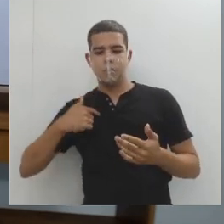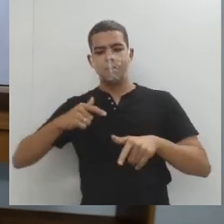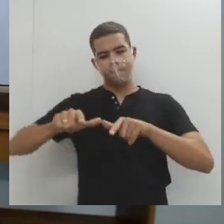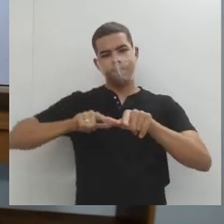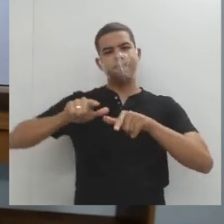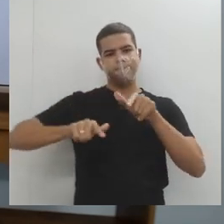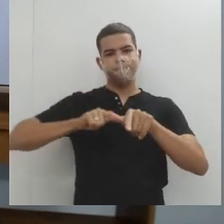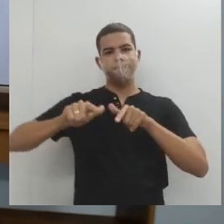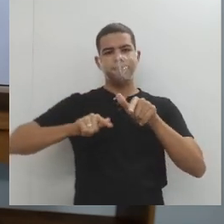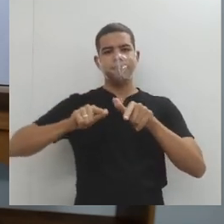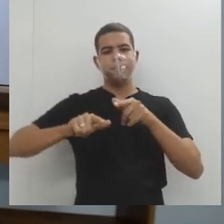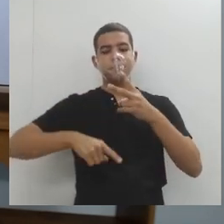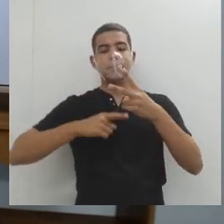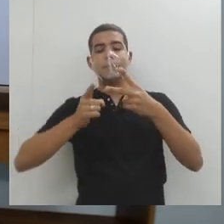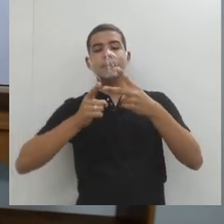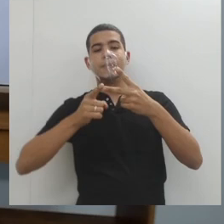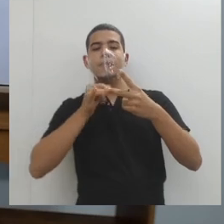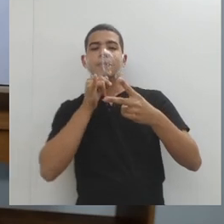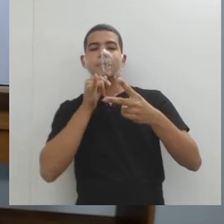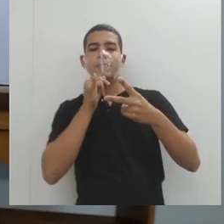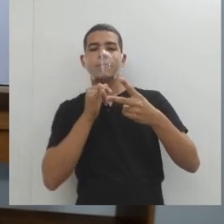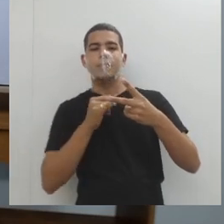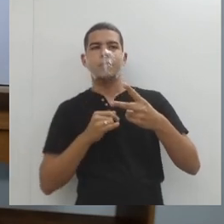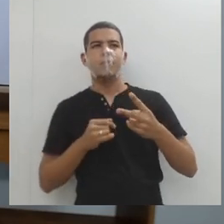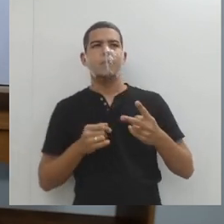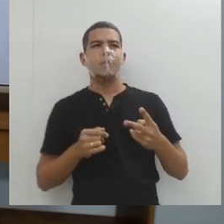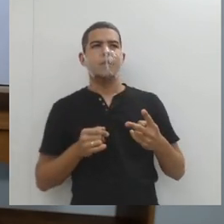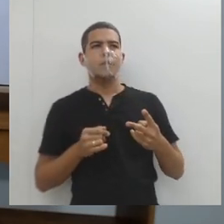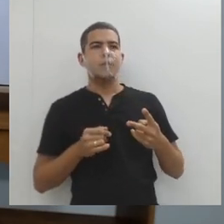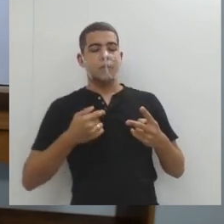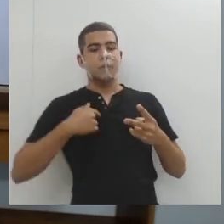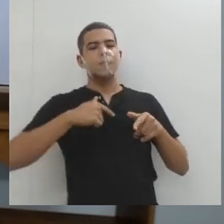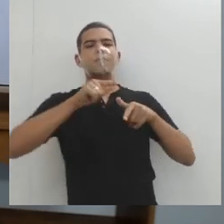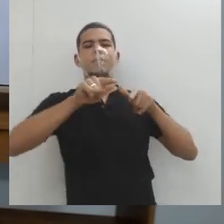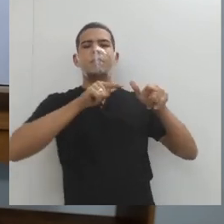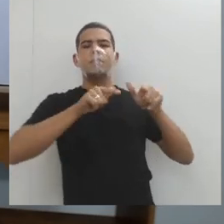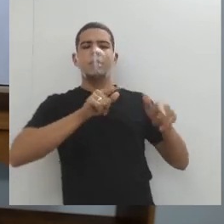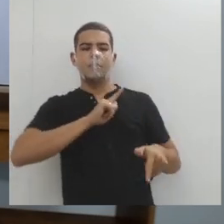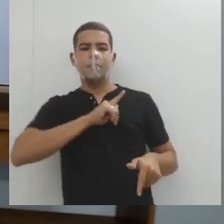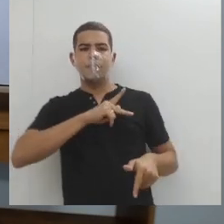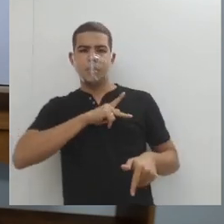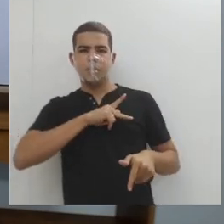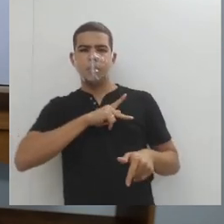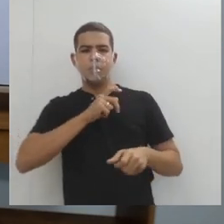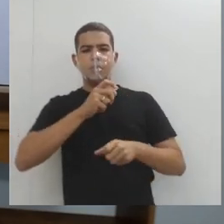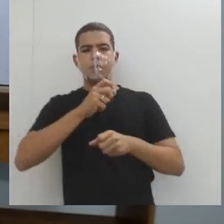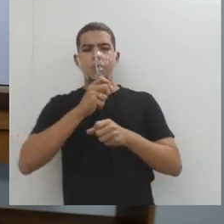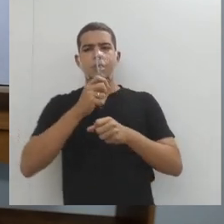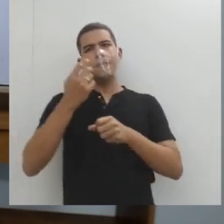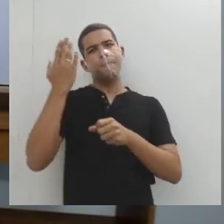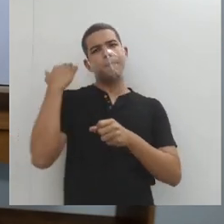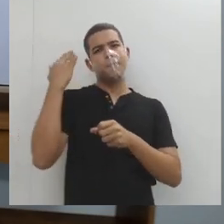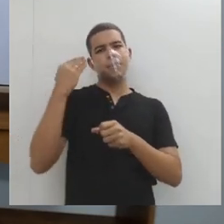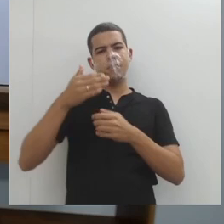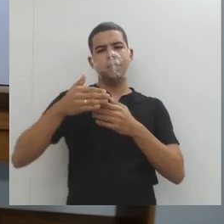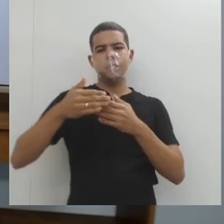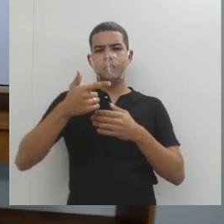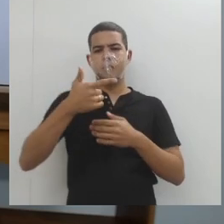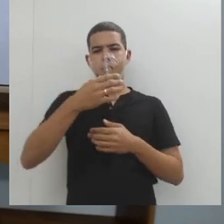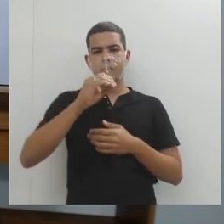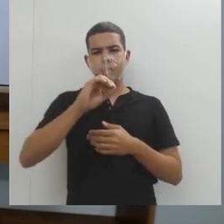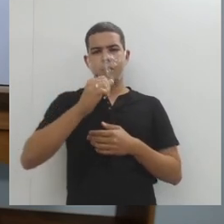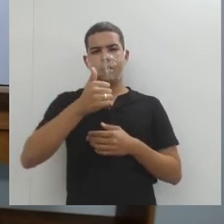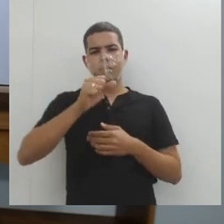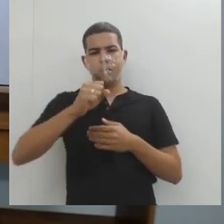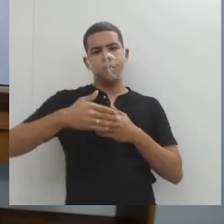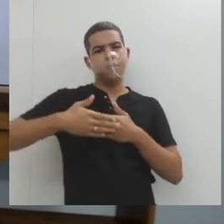beleza? E aí o segundo exemplo vai ser, eu trabalho no ginásio pernambucano desde 2018. Um outro exemplo. Ora, eu